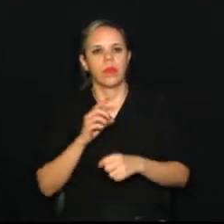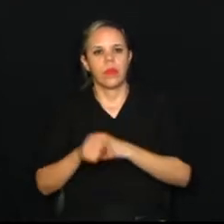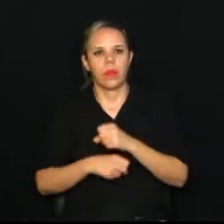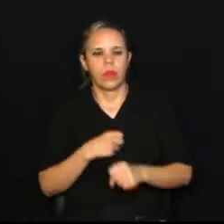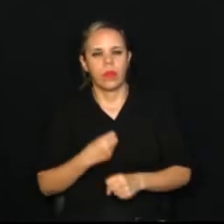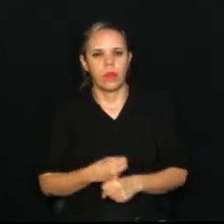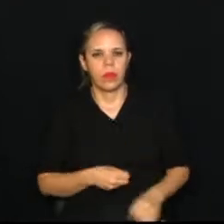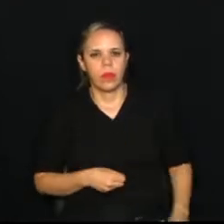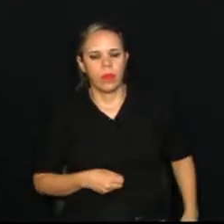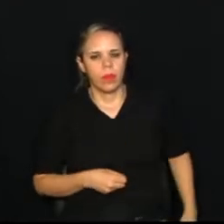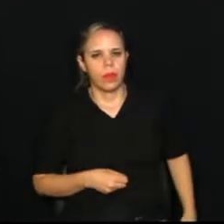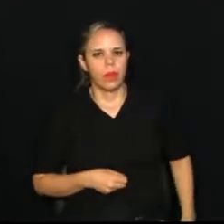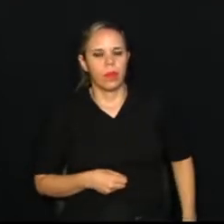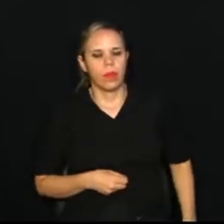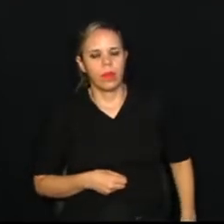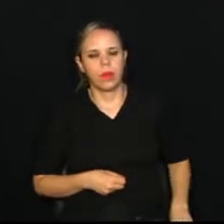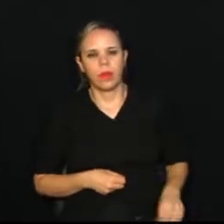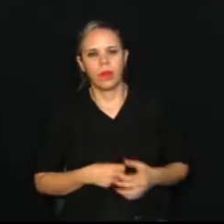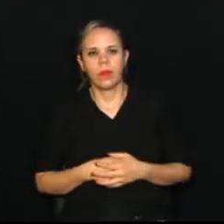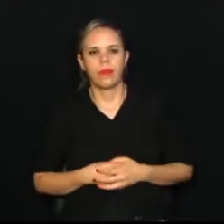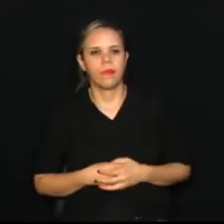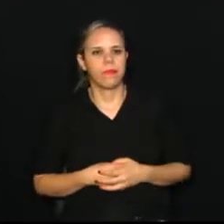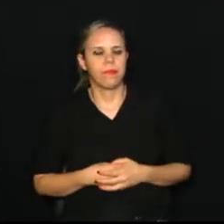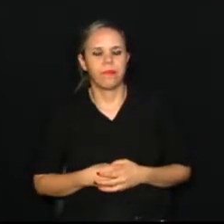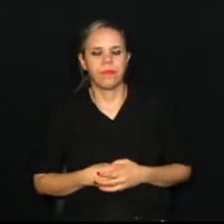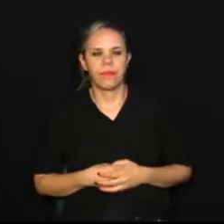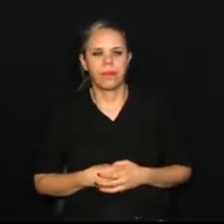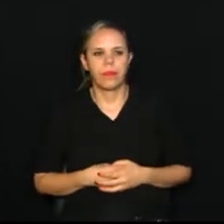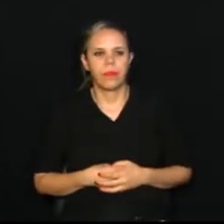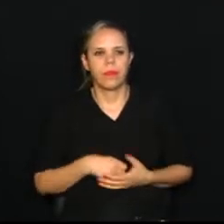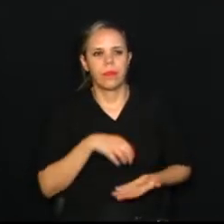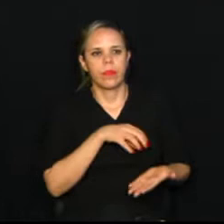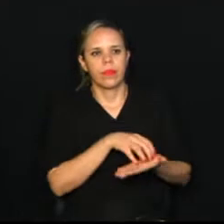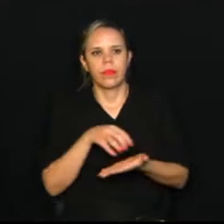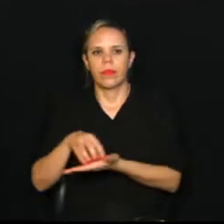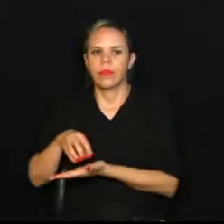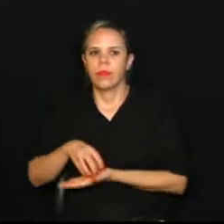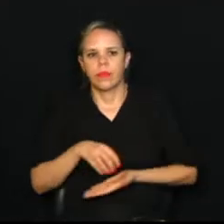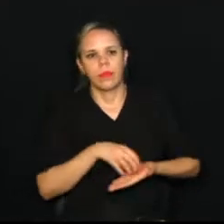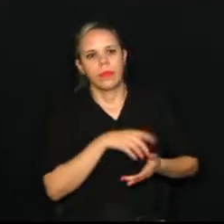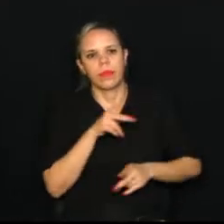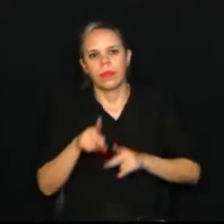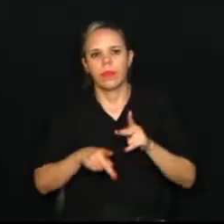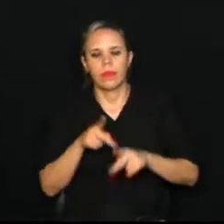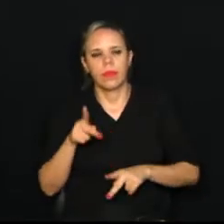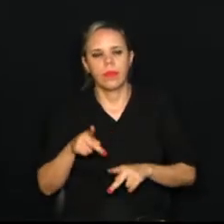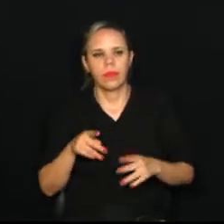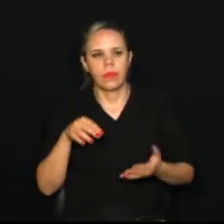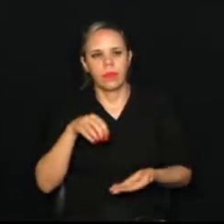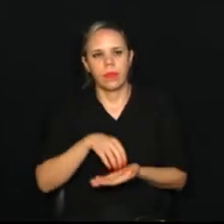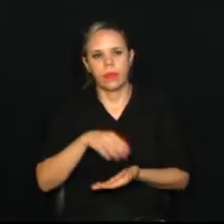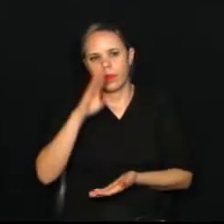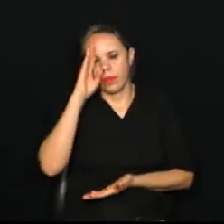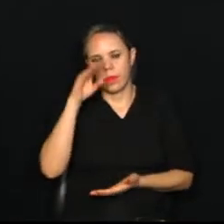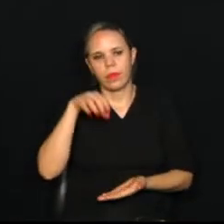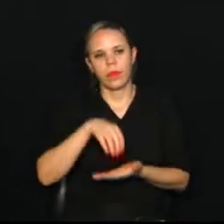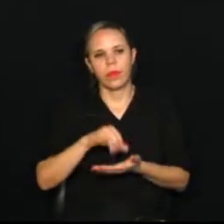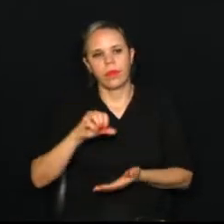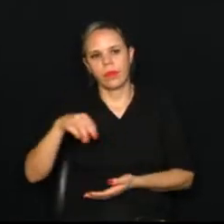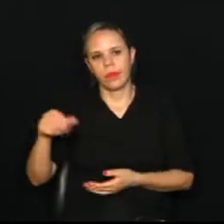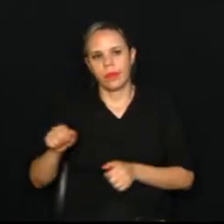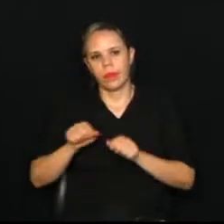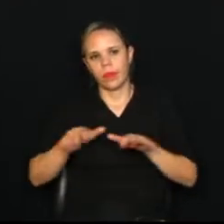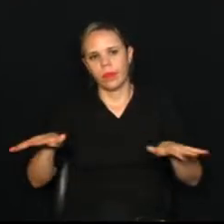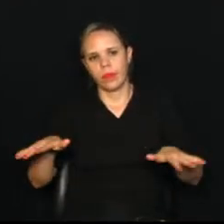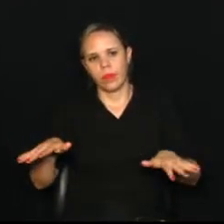ano, tanto nos setores das pessoas que ficam na sede da IMA, como ficam